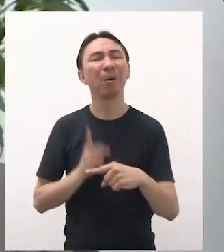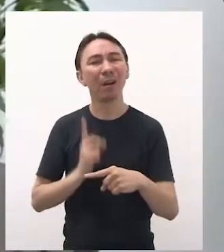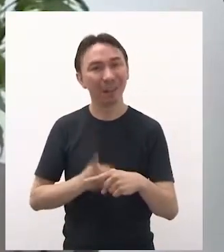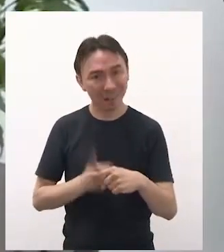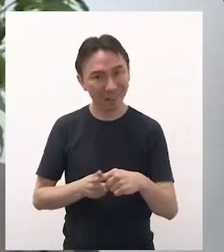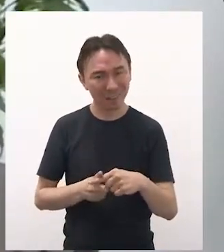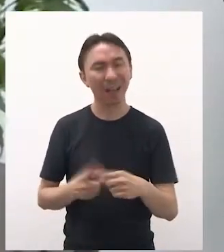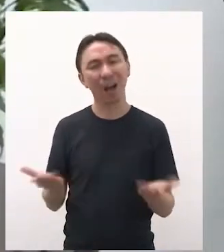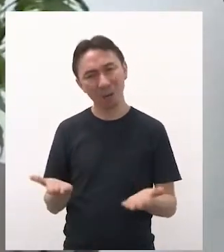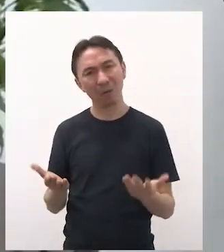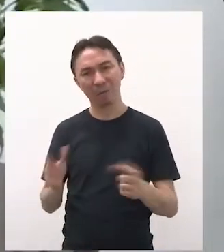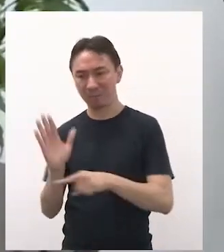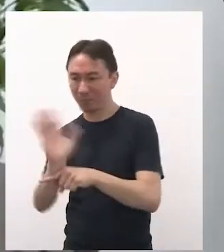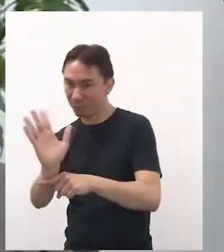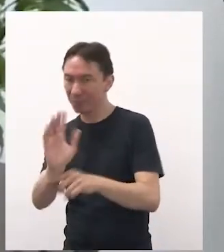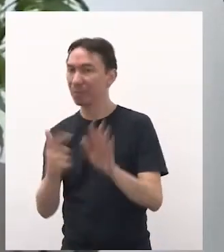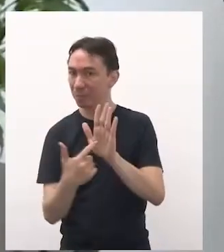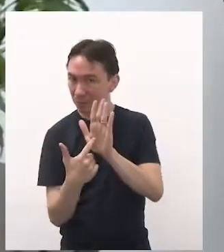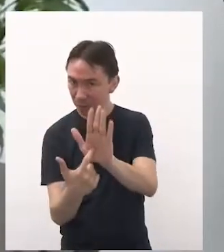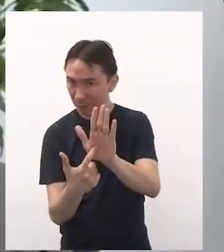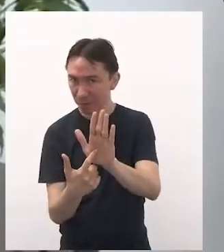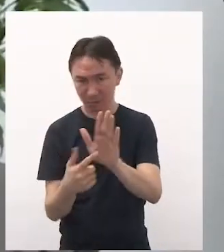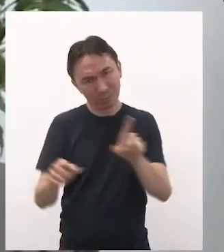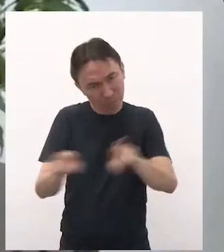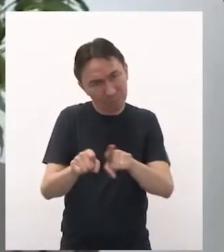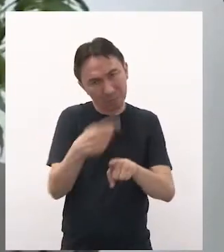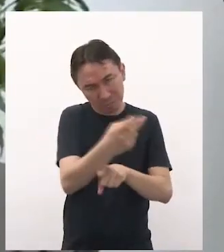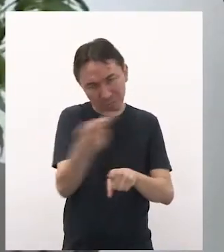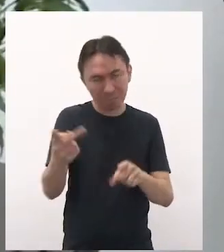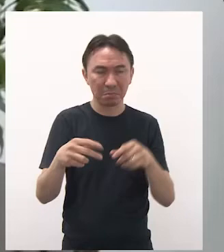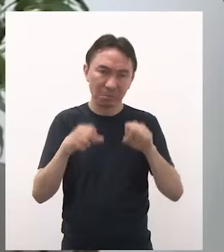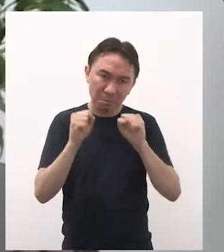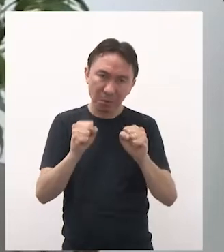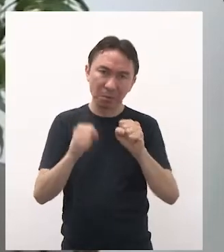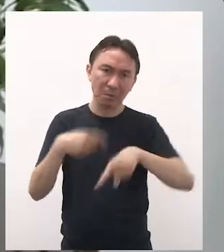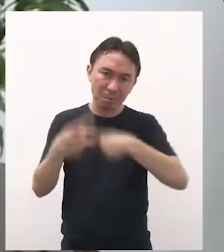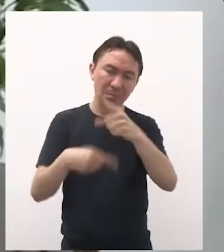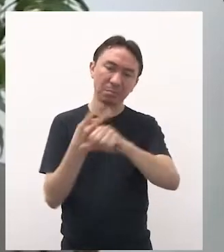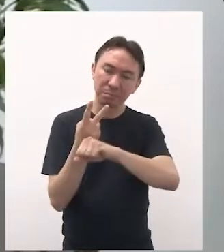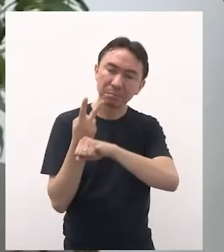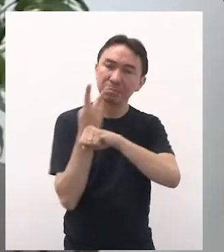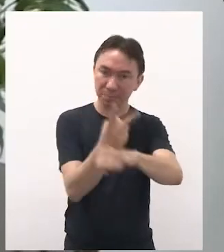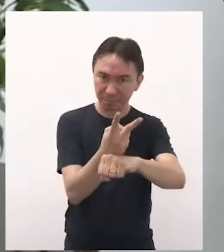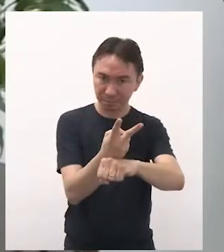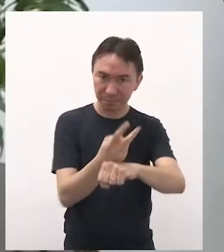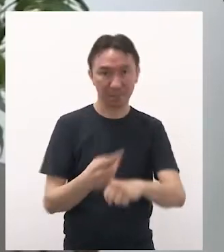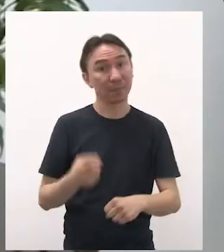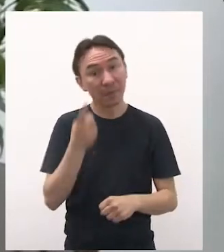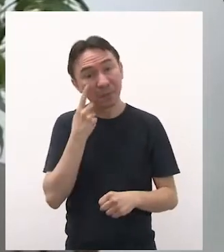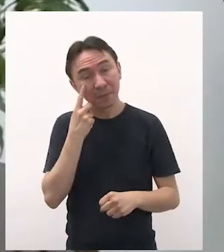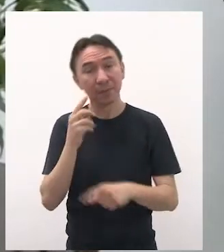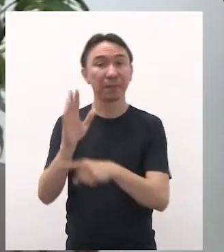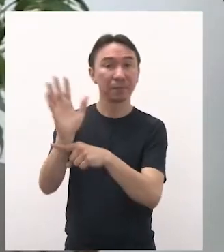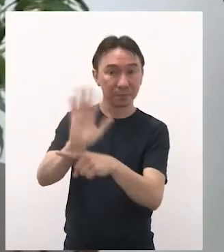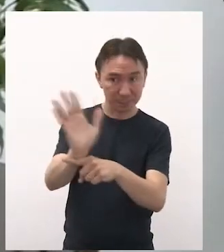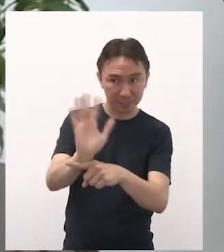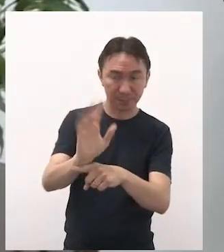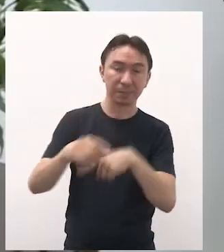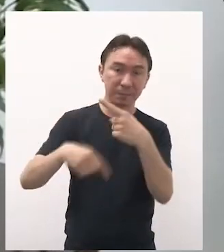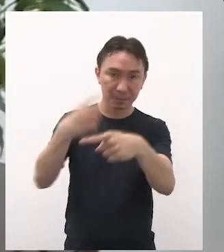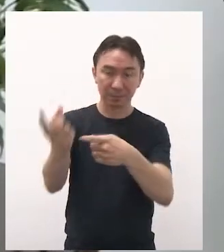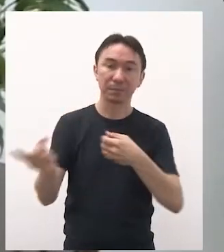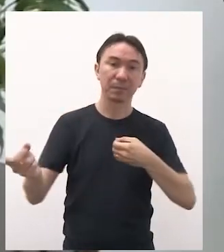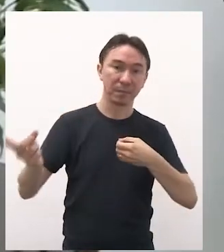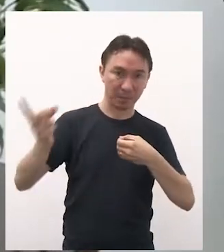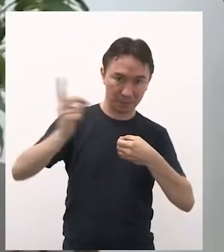à disposição de vocês. Então, eu peço a gentileza para que coloquem o vídeo e depois nós retornamos para conversarmos